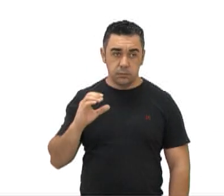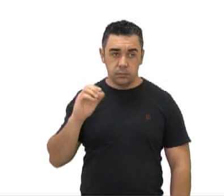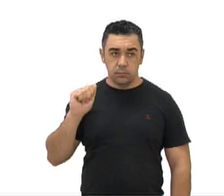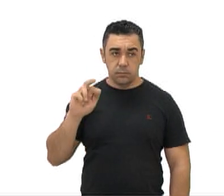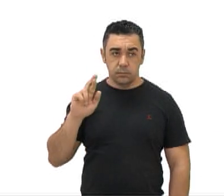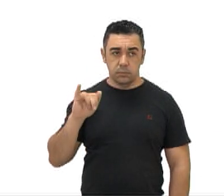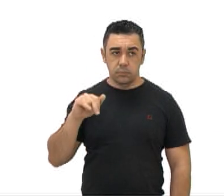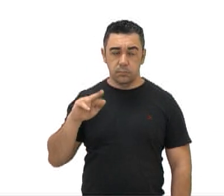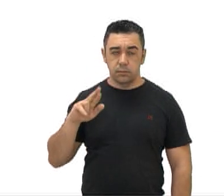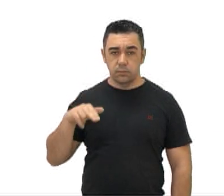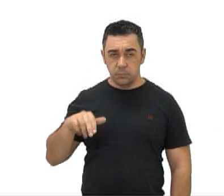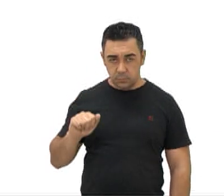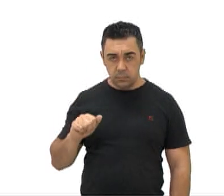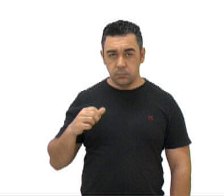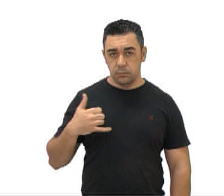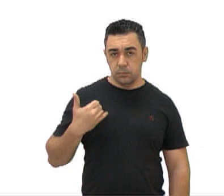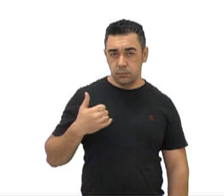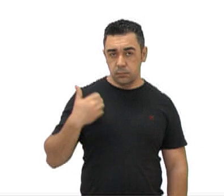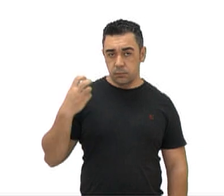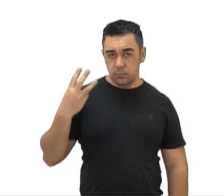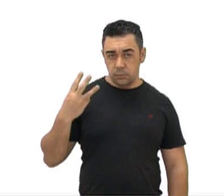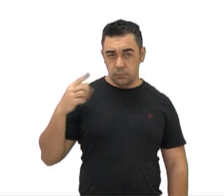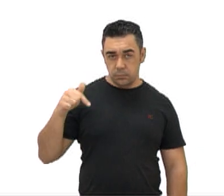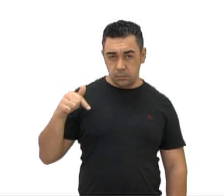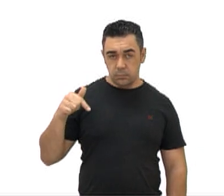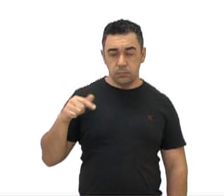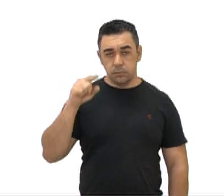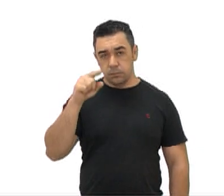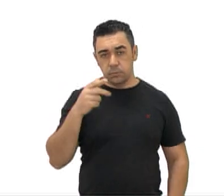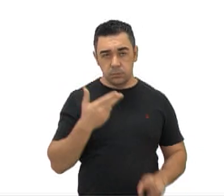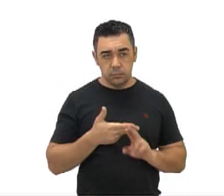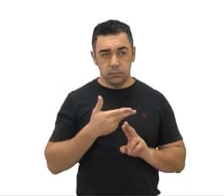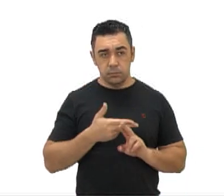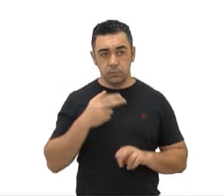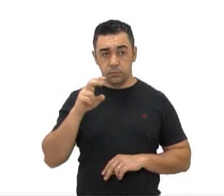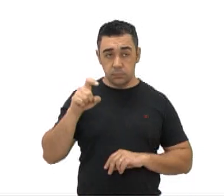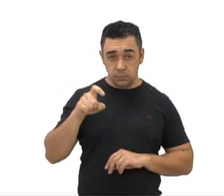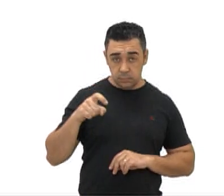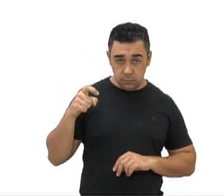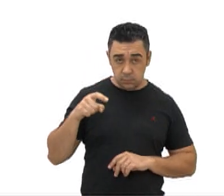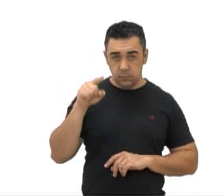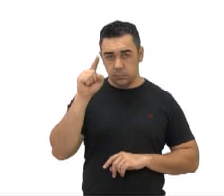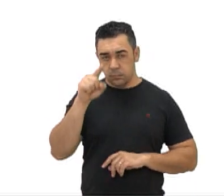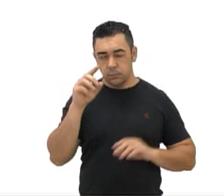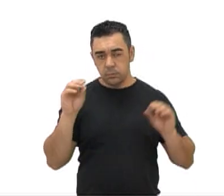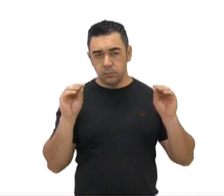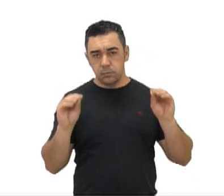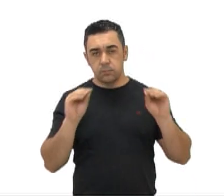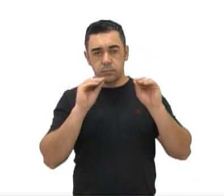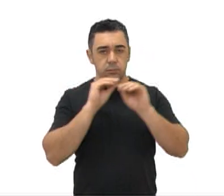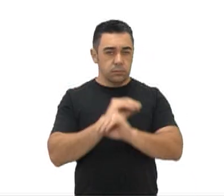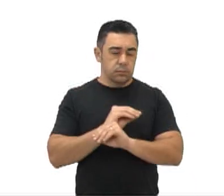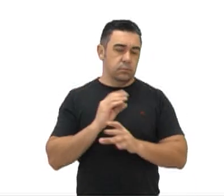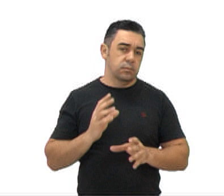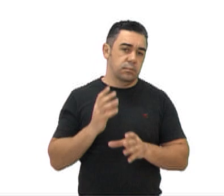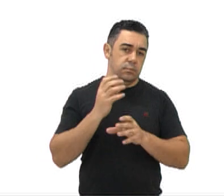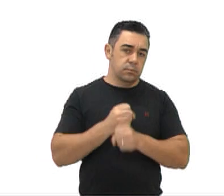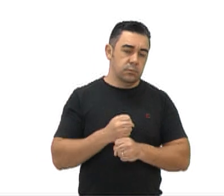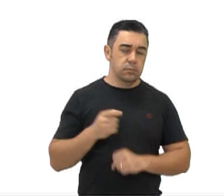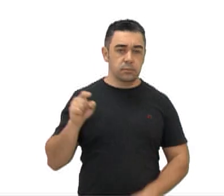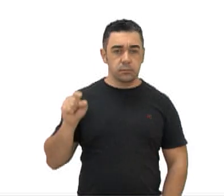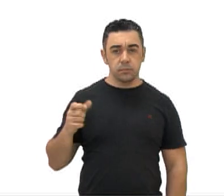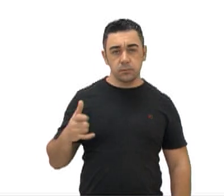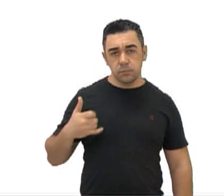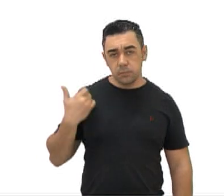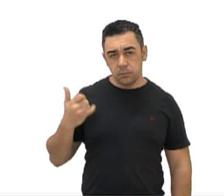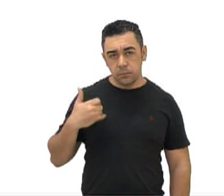37 anos. Usando a letra x, escreva uma expressão que permita calcular a